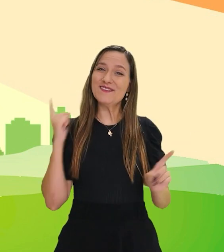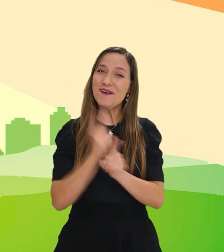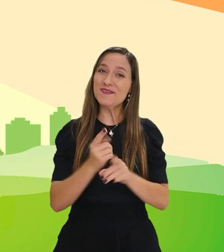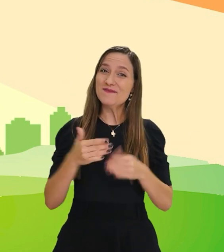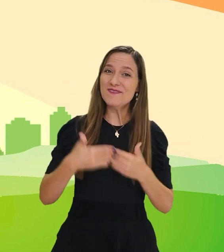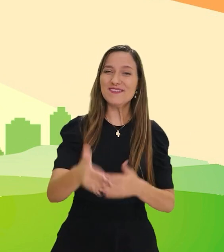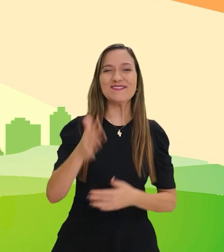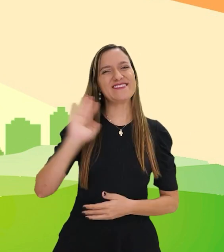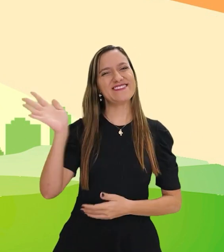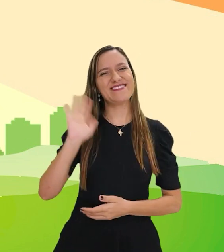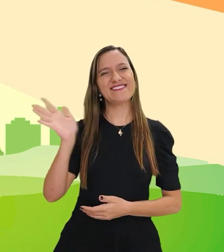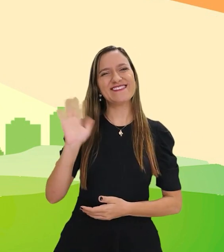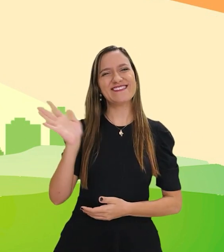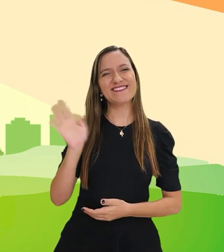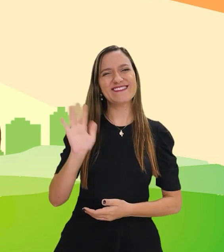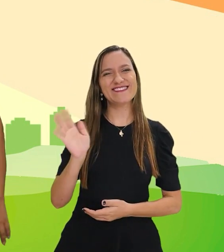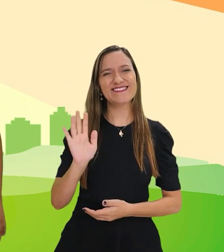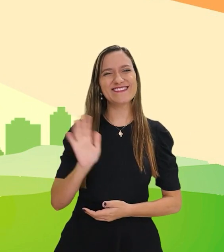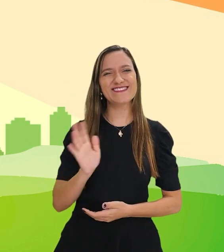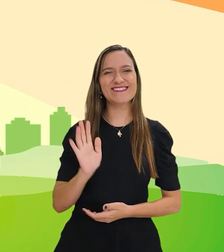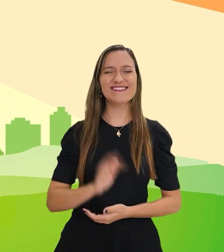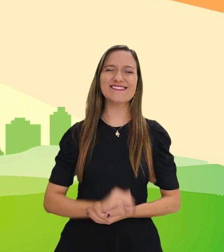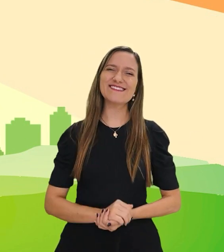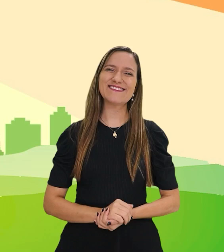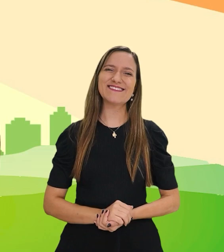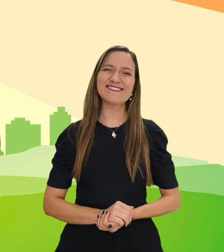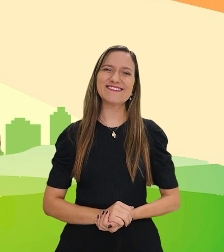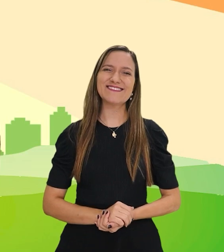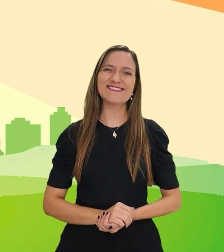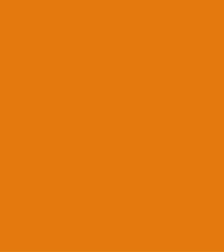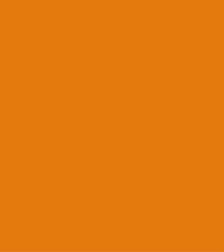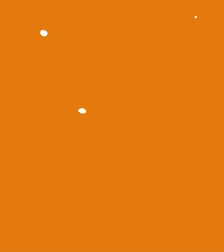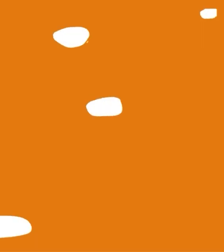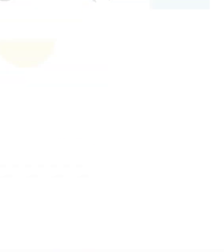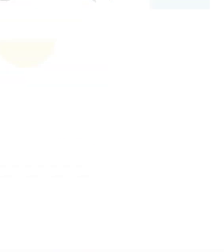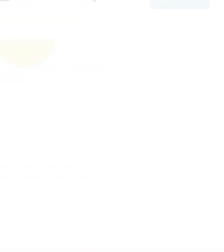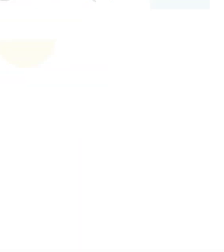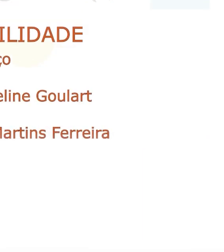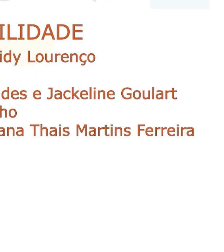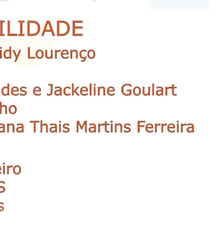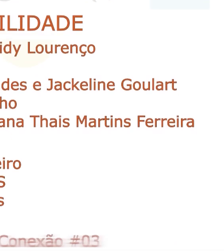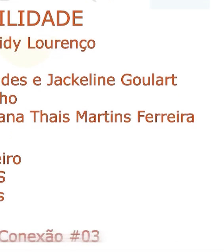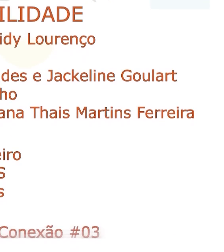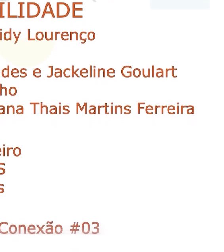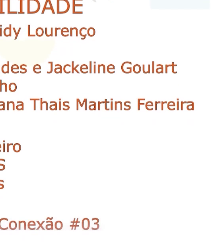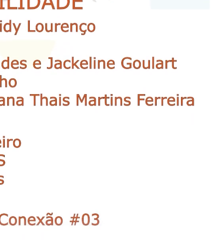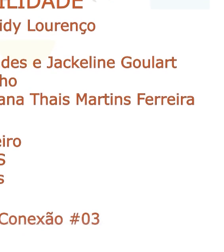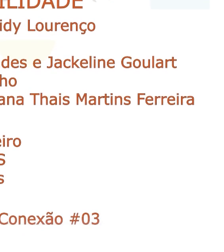assistirem hoje. Até o próximo programa. Tchau, tchau. Tchau, tchau. Tchau. Tchau. Tchau.